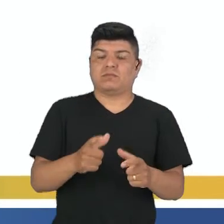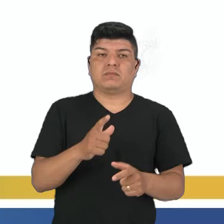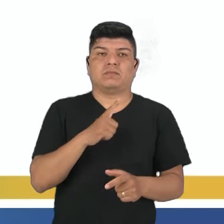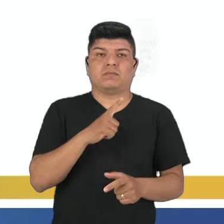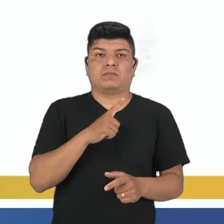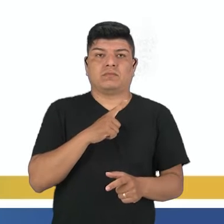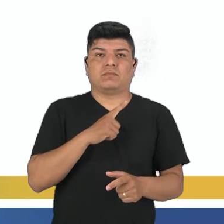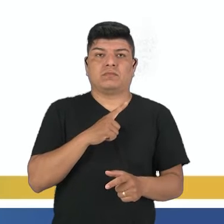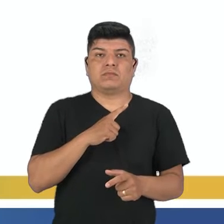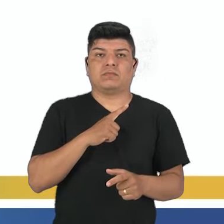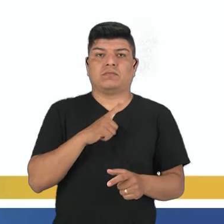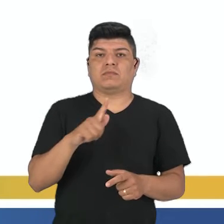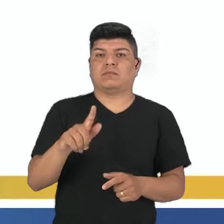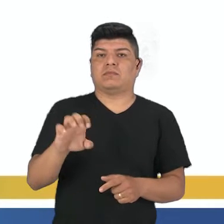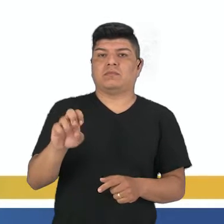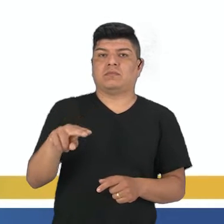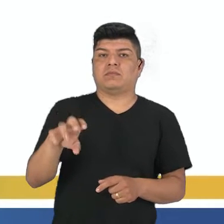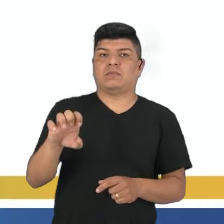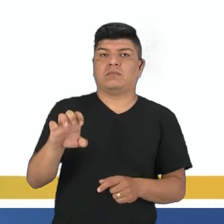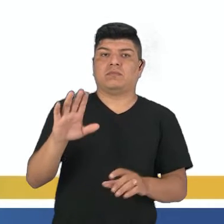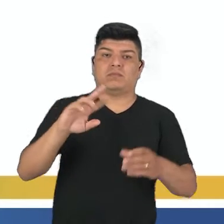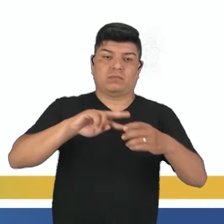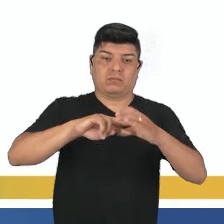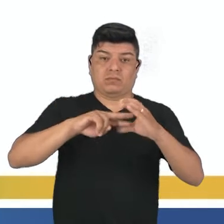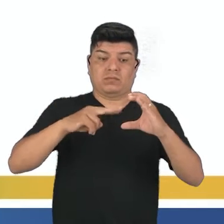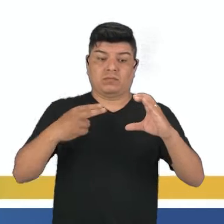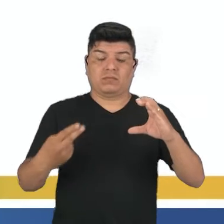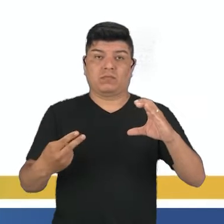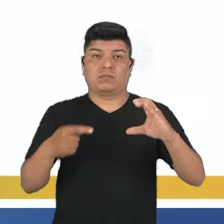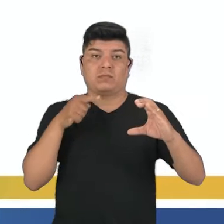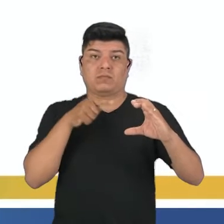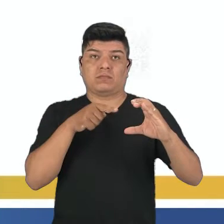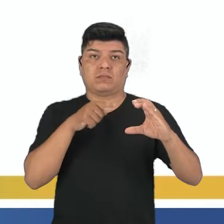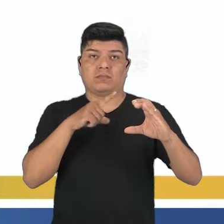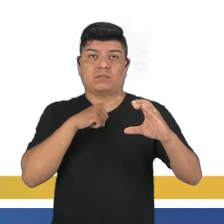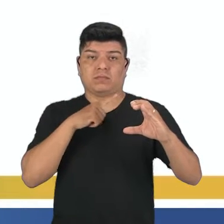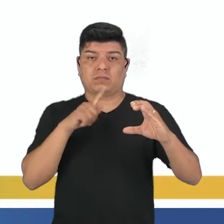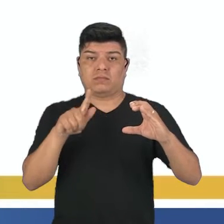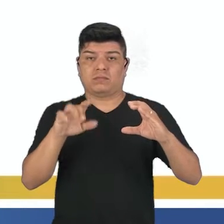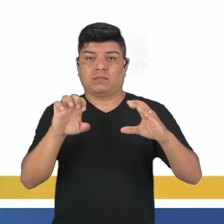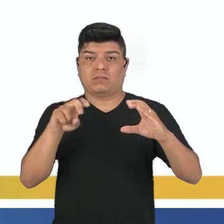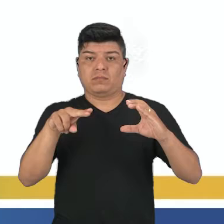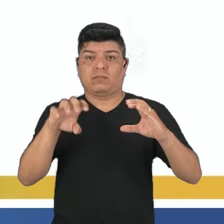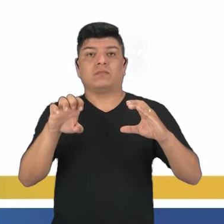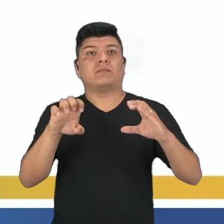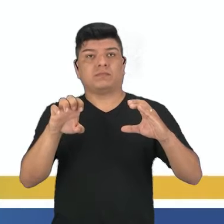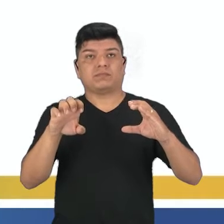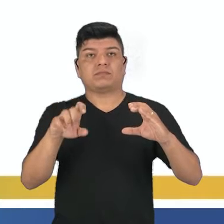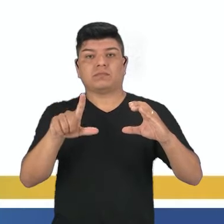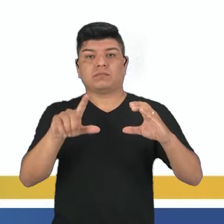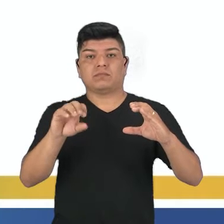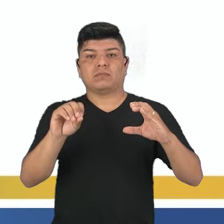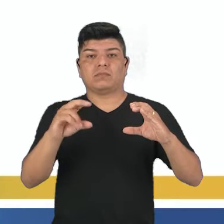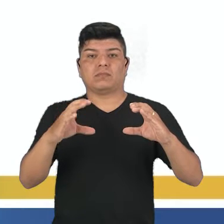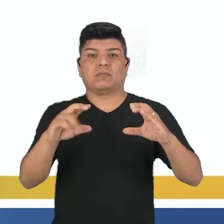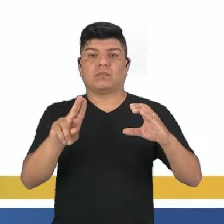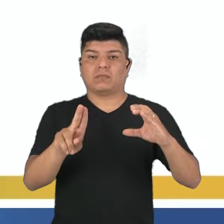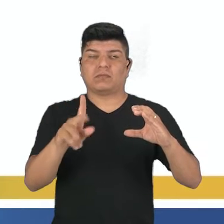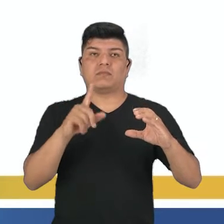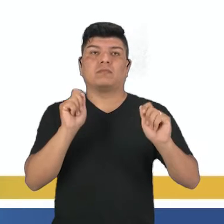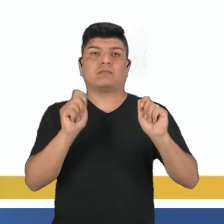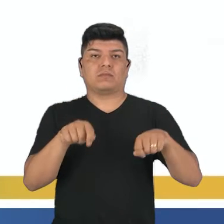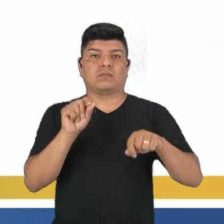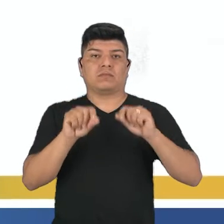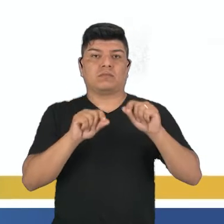encontra o gene, né? É um local lá no cromossomo onde se encontra o gene. O loco, ele pode ser